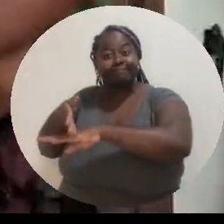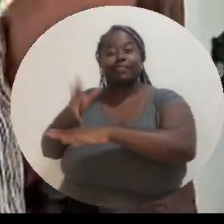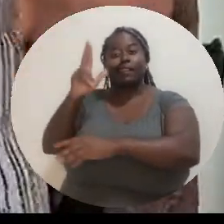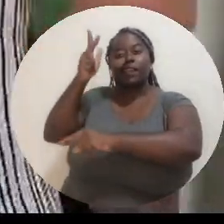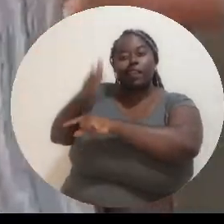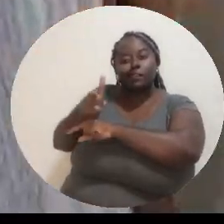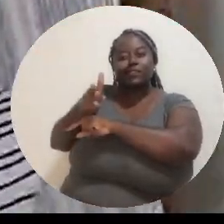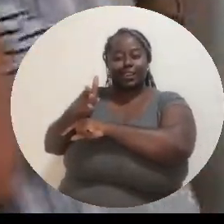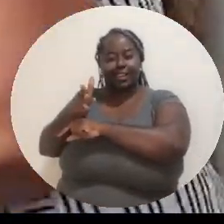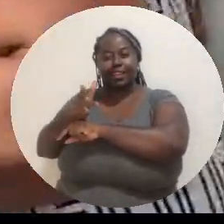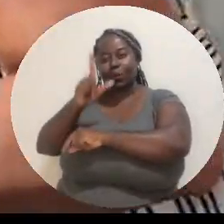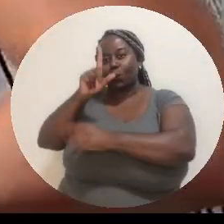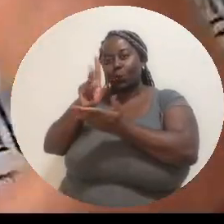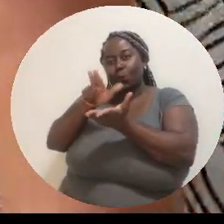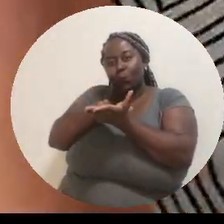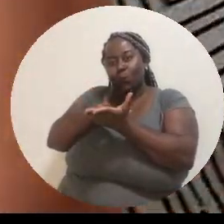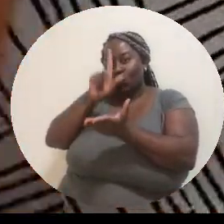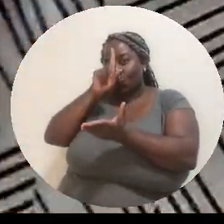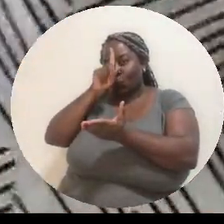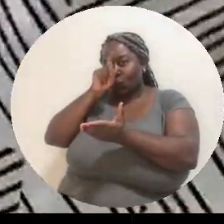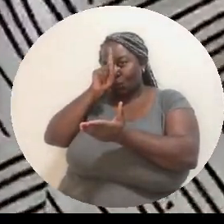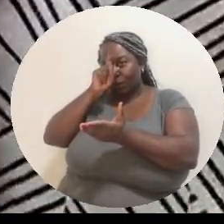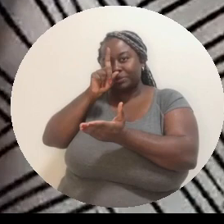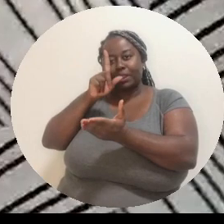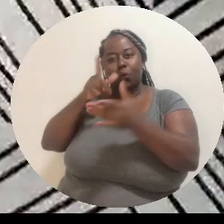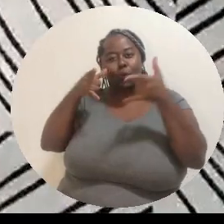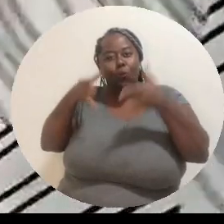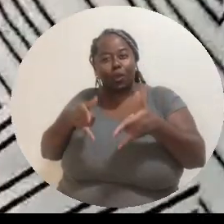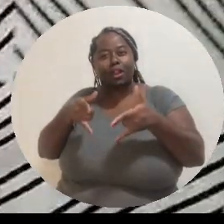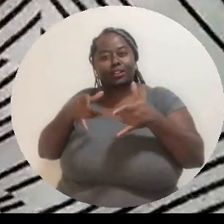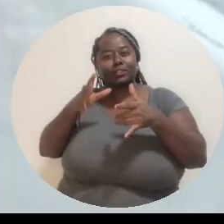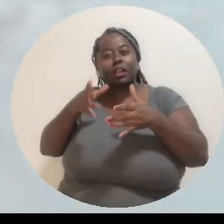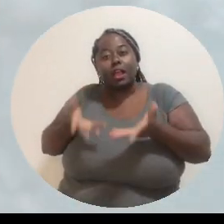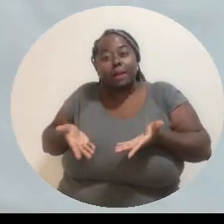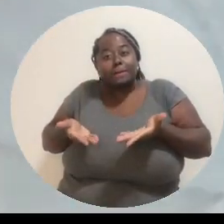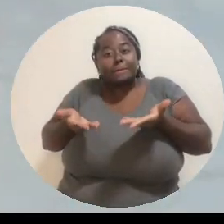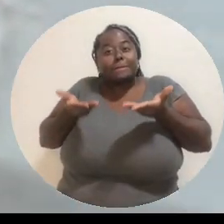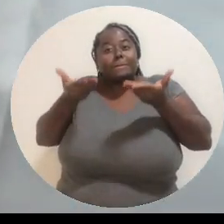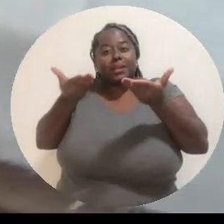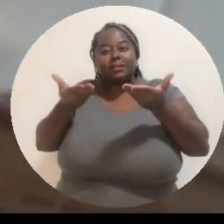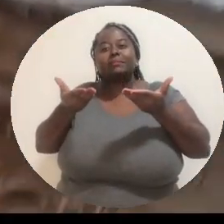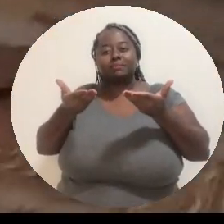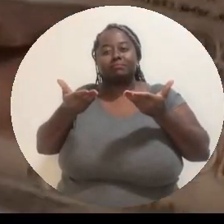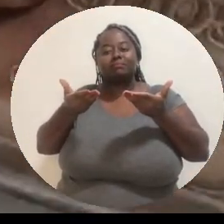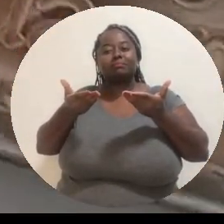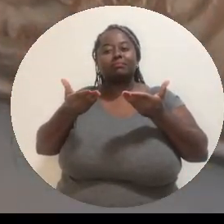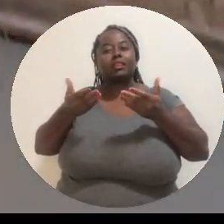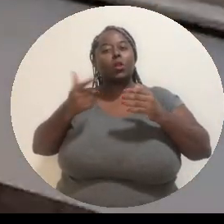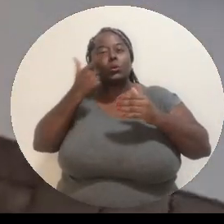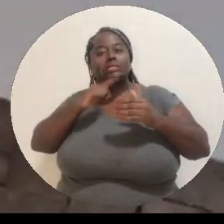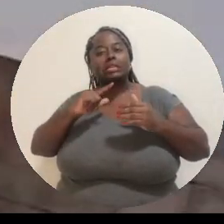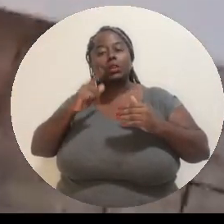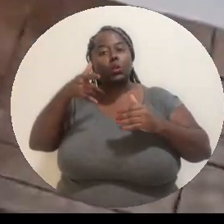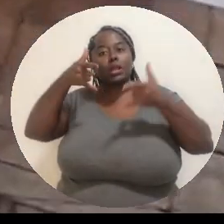quarto, elas tinham conseguido elevar a cama, colocaram vários banquinhos embaixo da cama de solteiro, para a